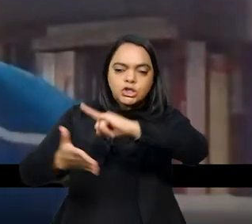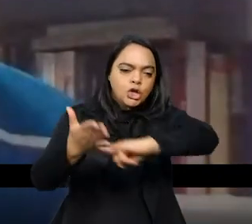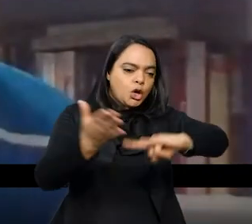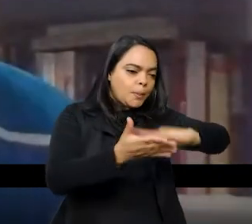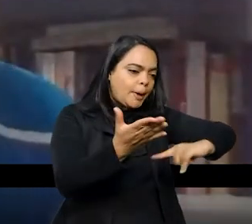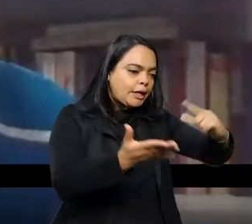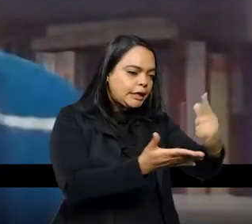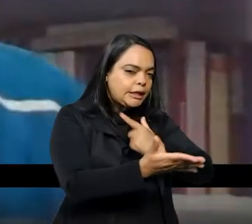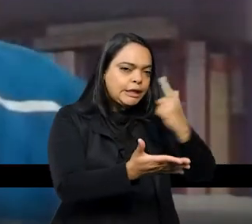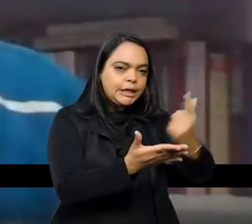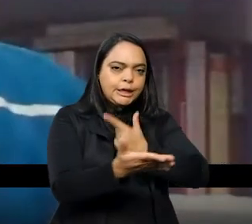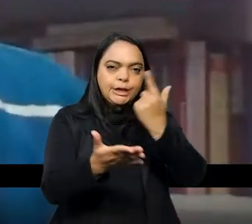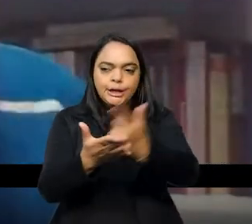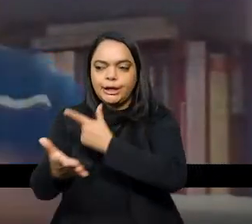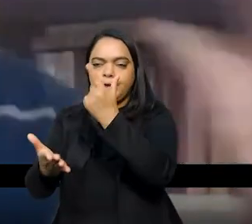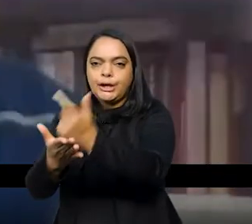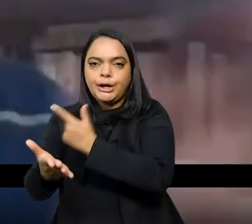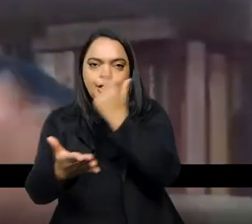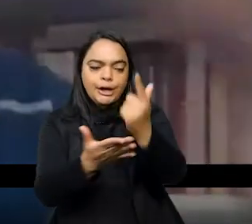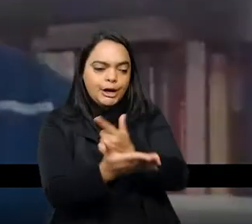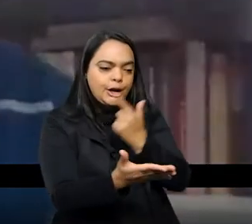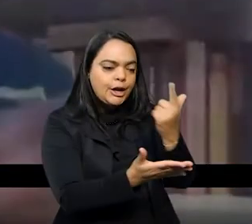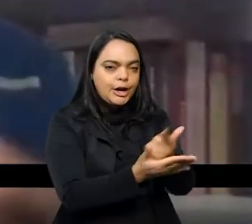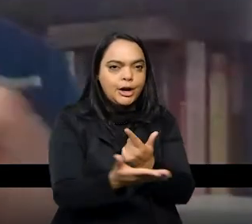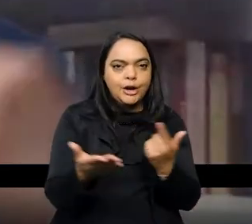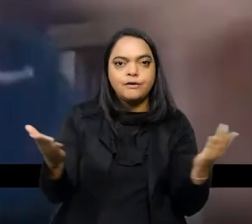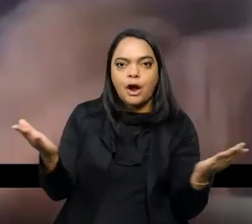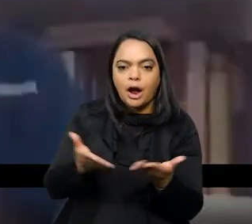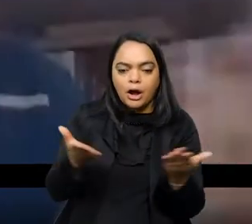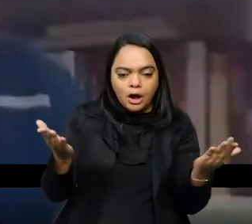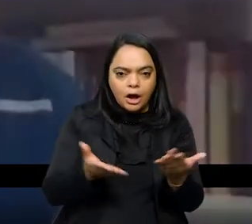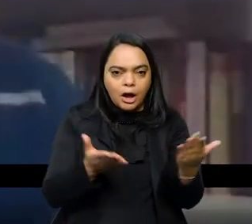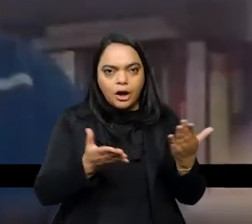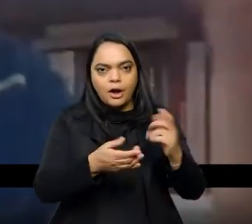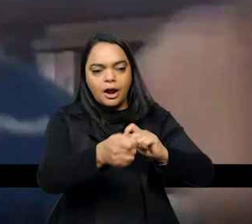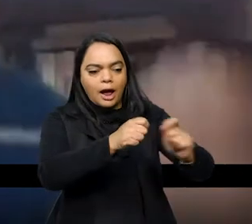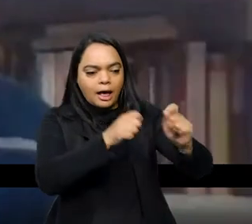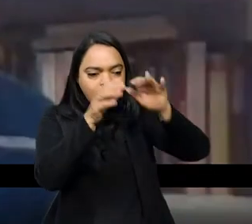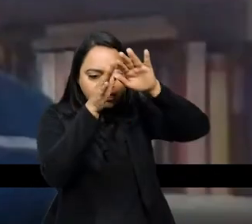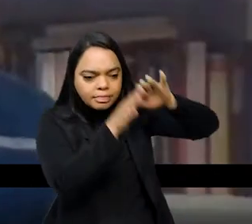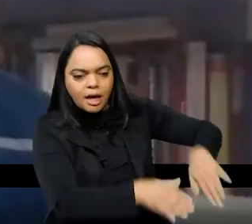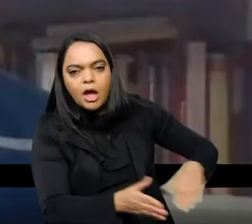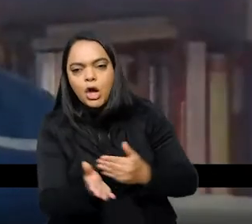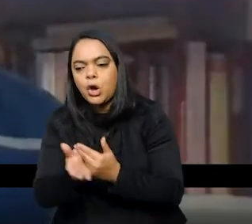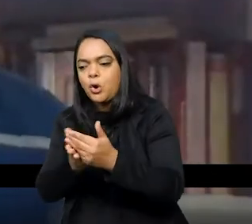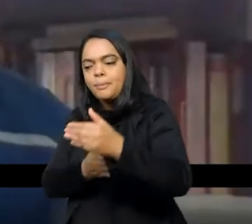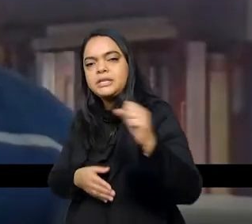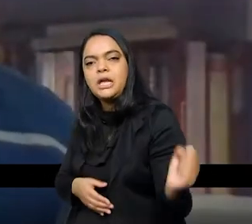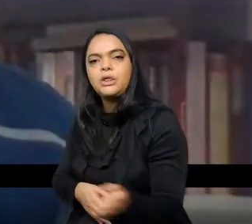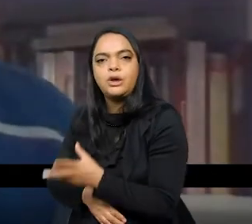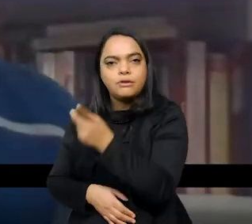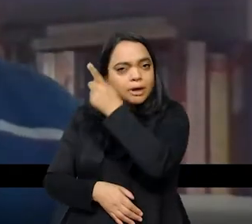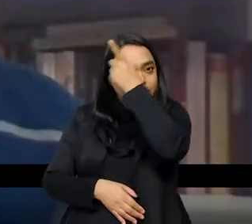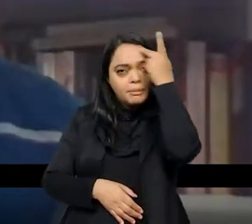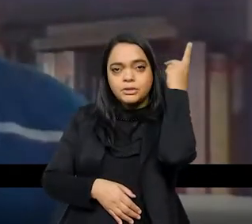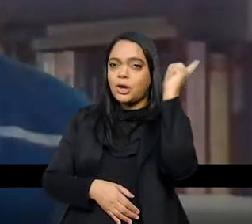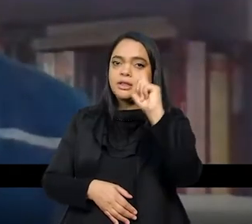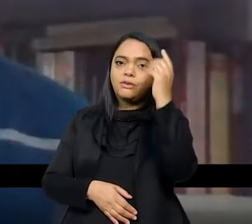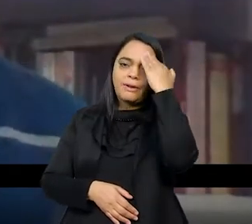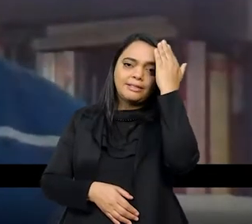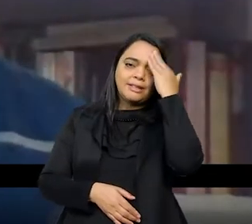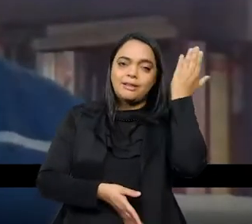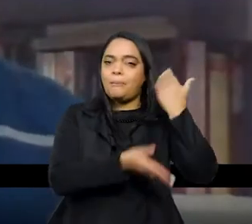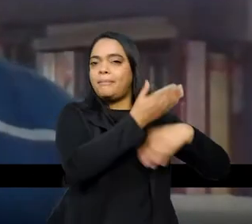todo mundo novo, para começar um momento com um pessoal que não vai entender o que se passou no momento. É? Mas nós